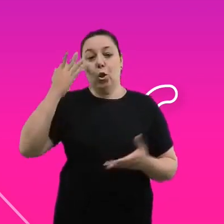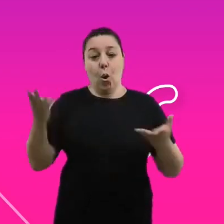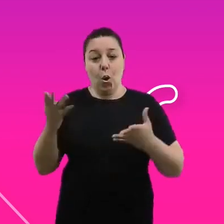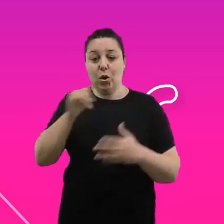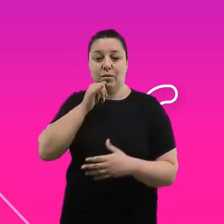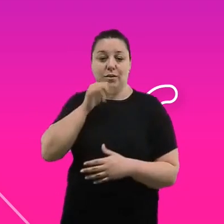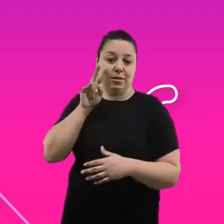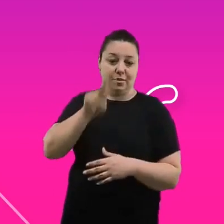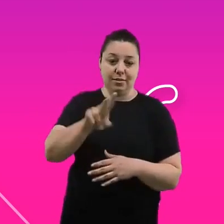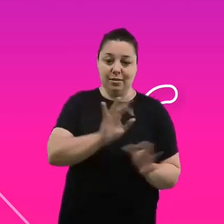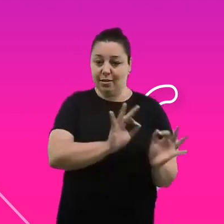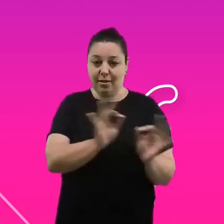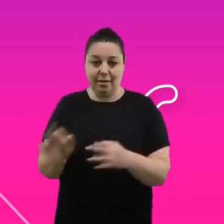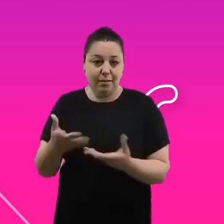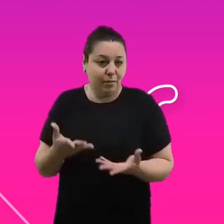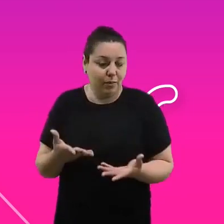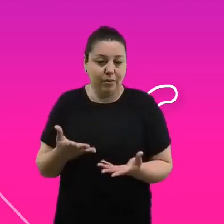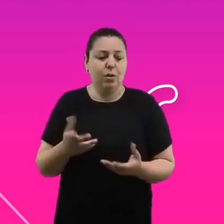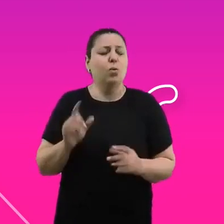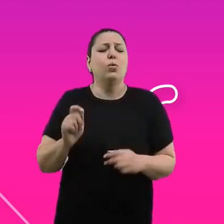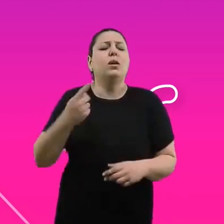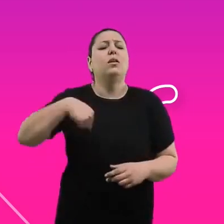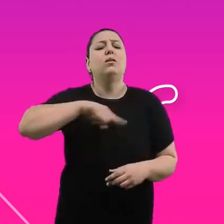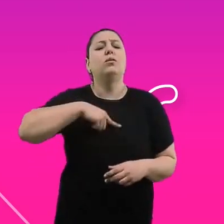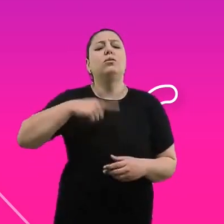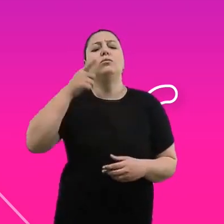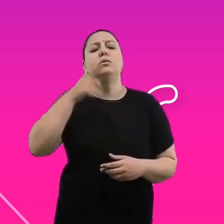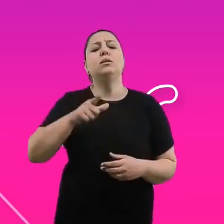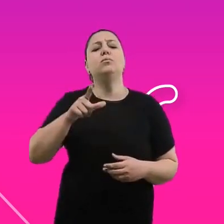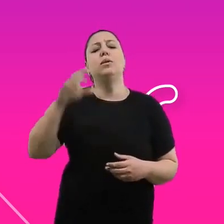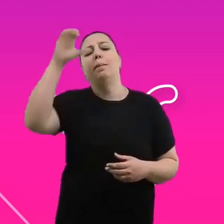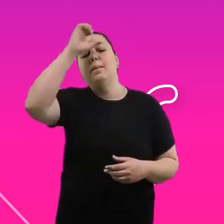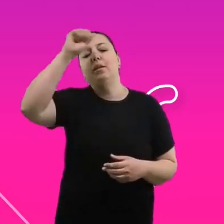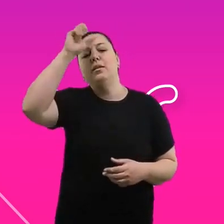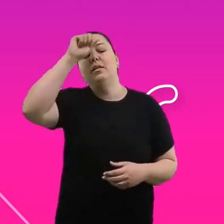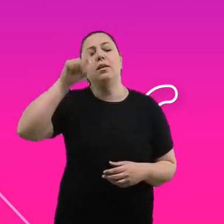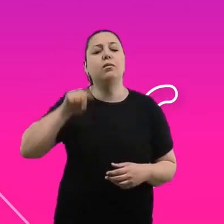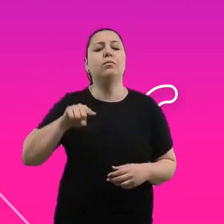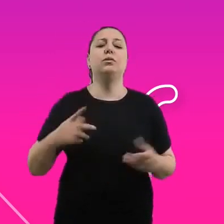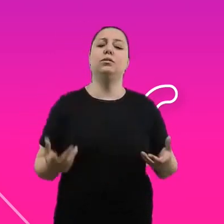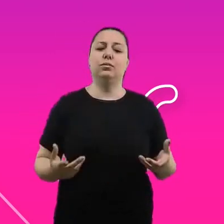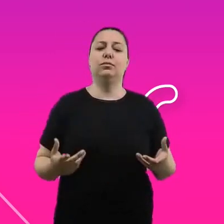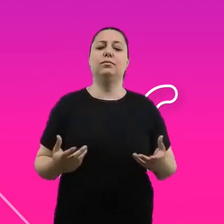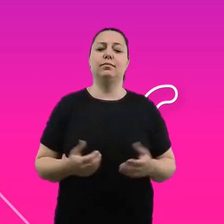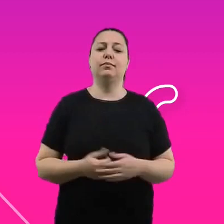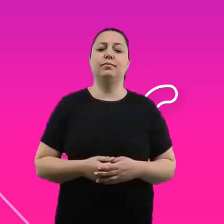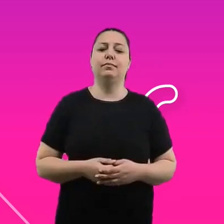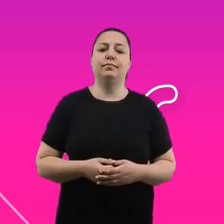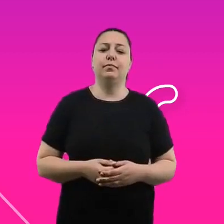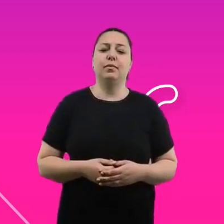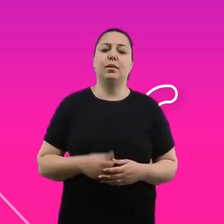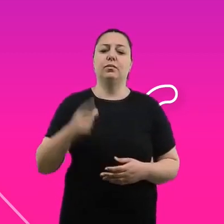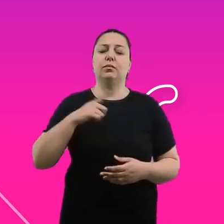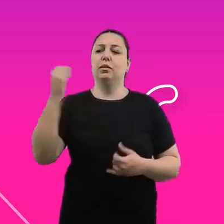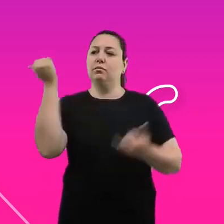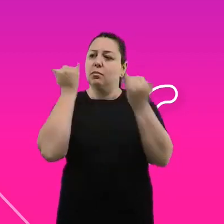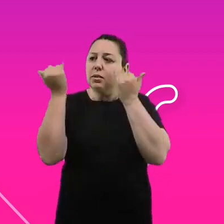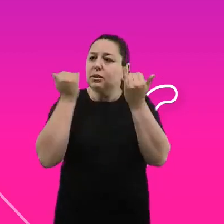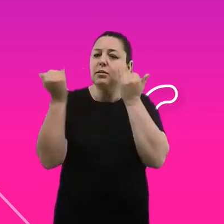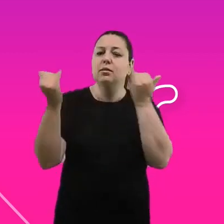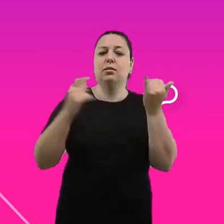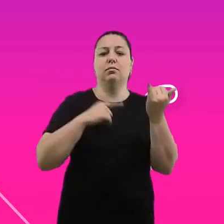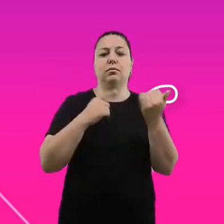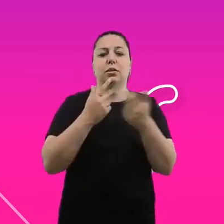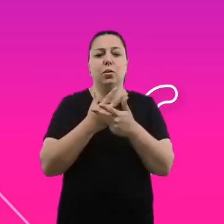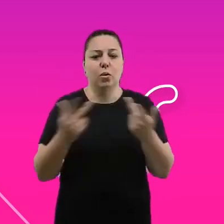super uso, né? Tudo tem a ver para mim com como a gente faz sentido do mundo, das informações que a gente tem. Tem até um conceito, imagino, que se chama sense